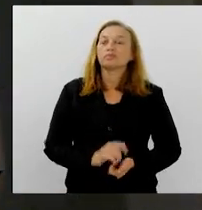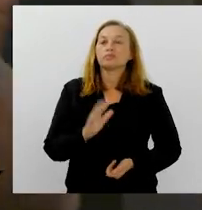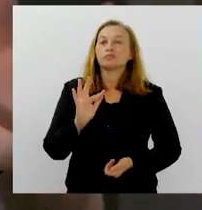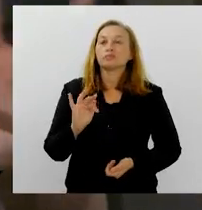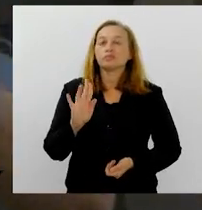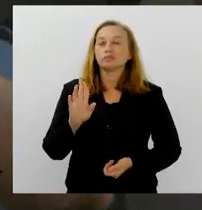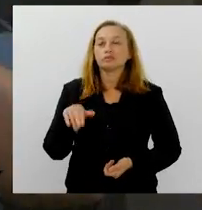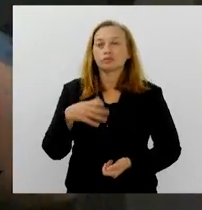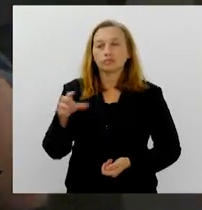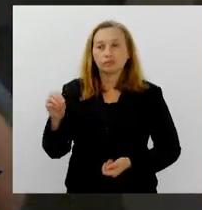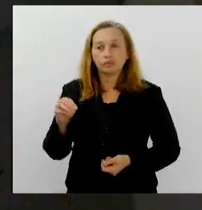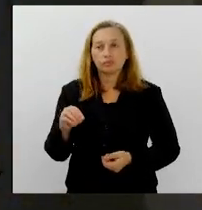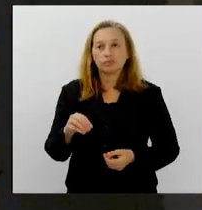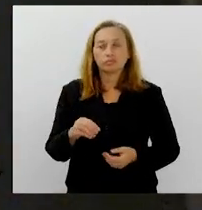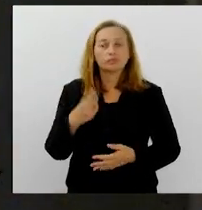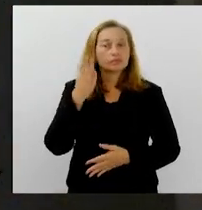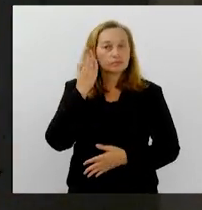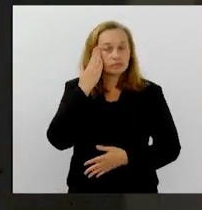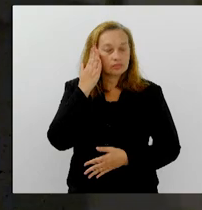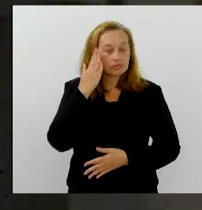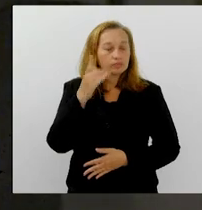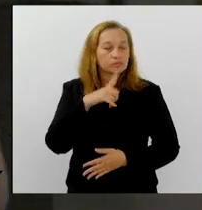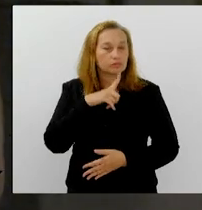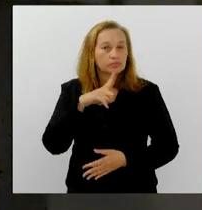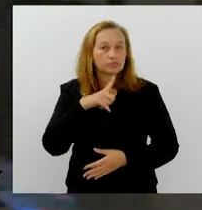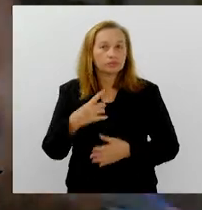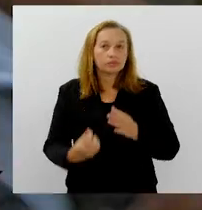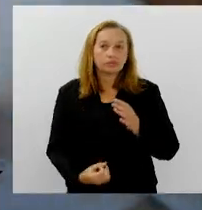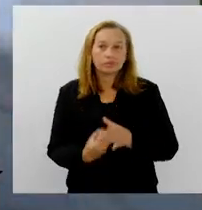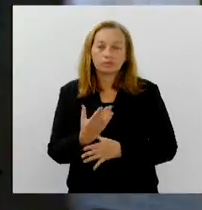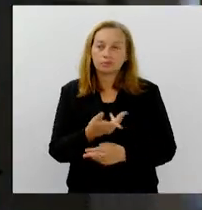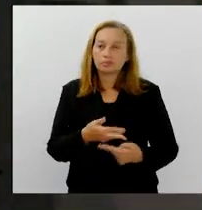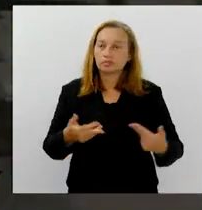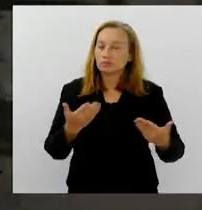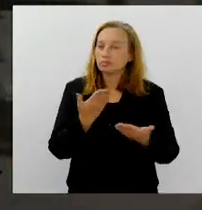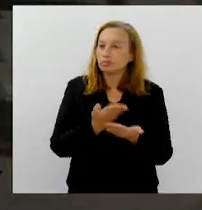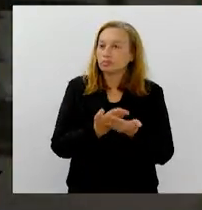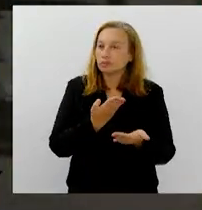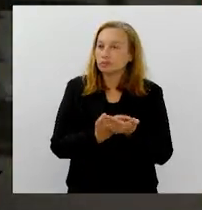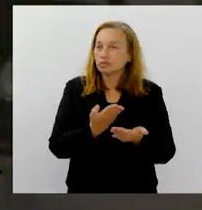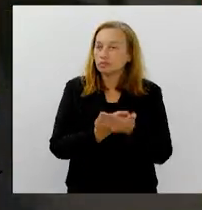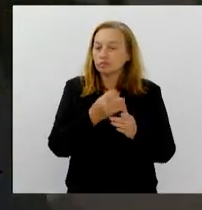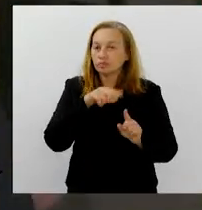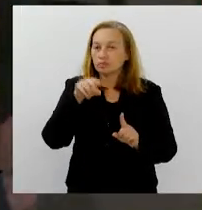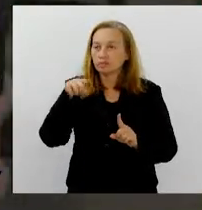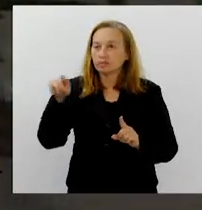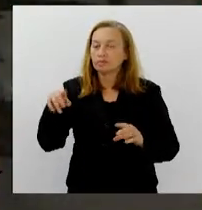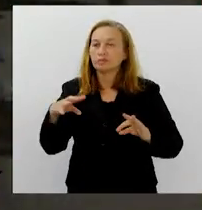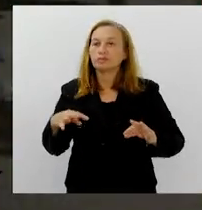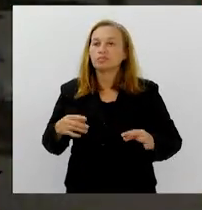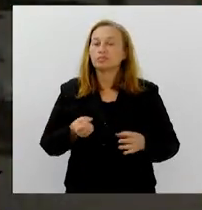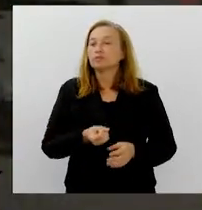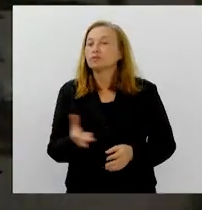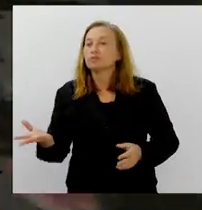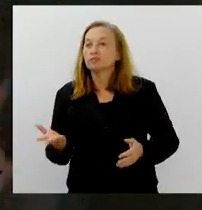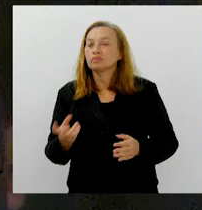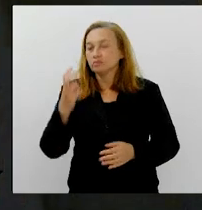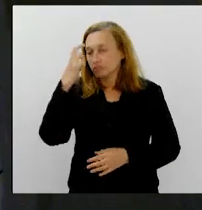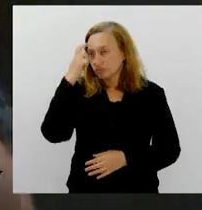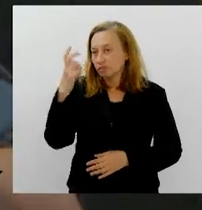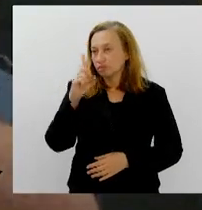um notório saber para realizarem os devidos estudos e estatística, o quanto a cultura é